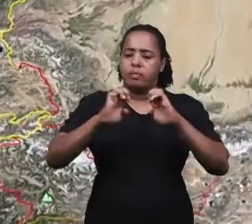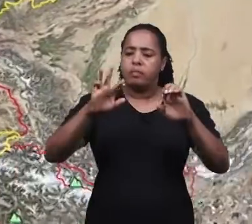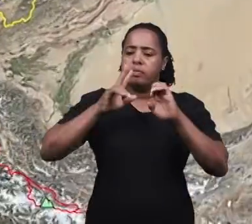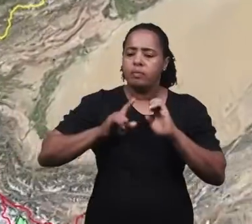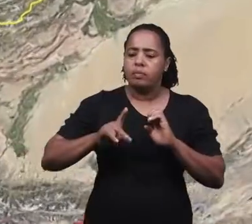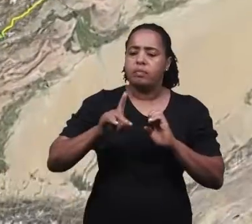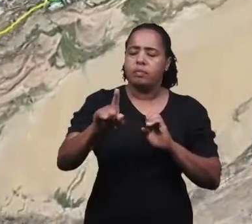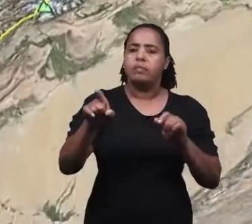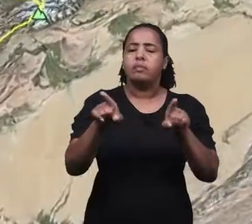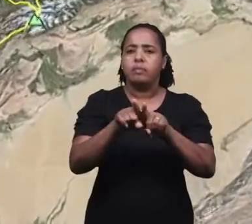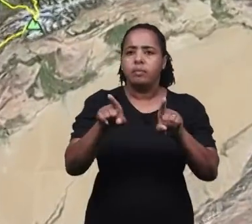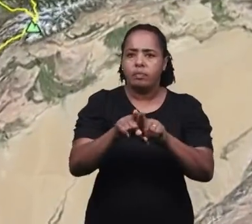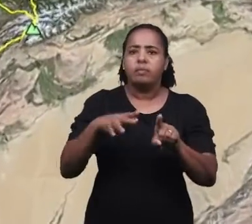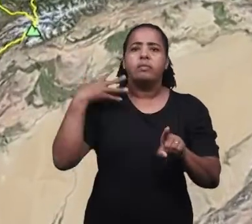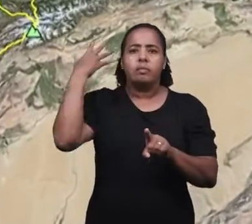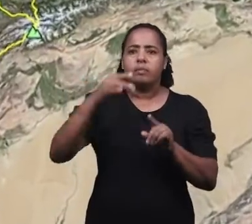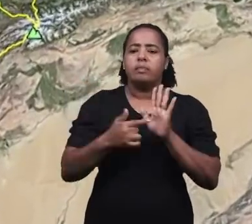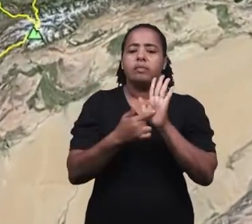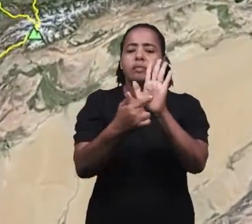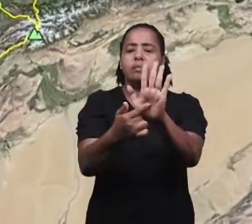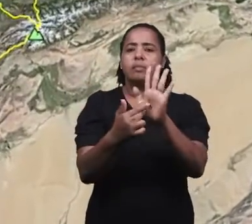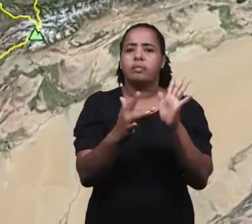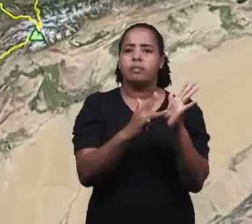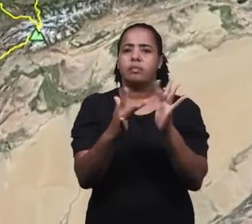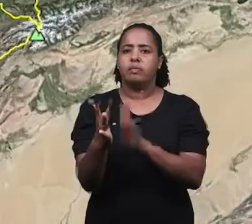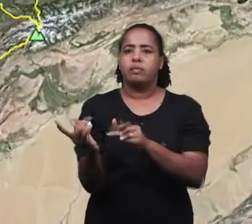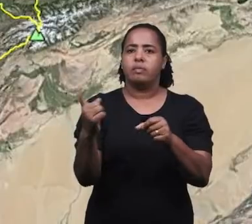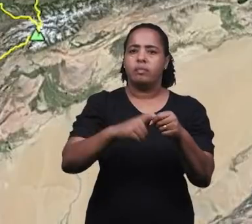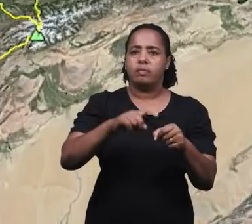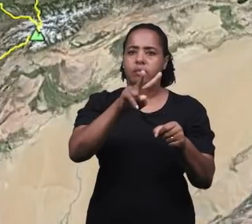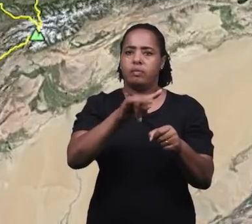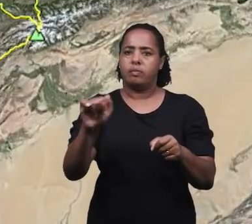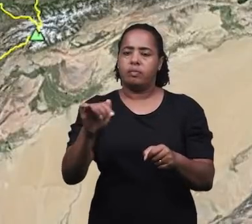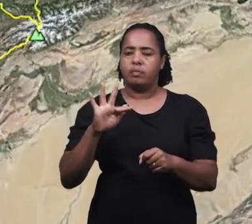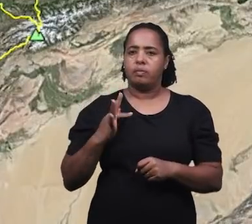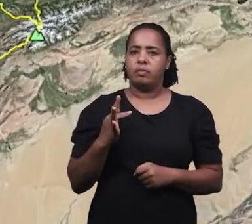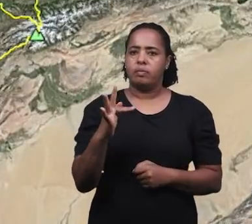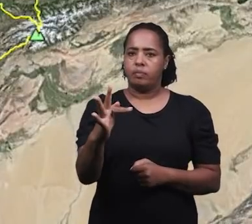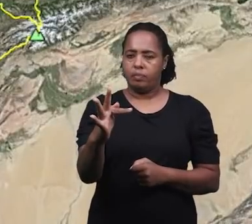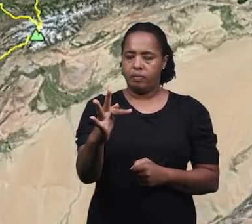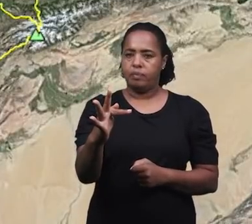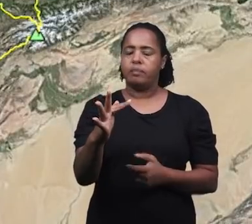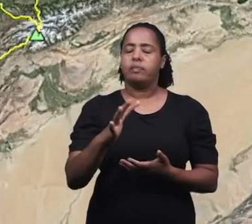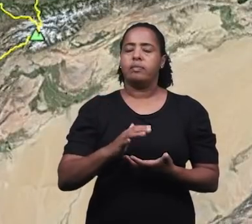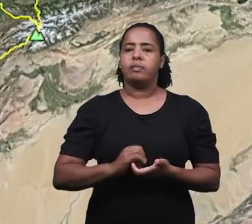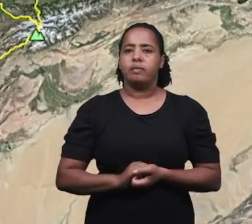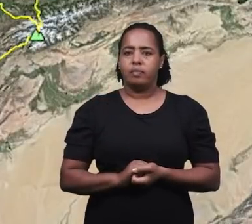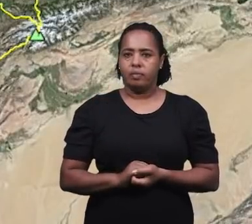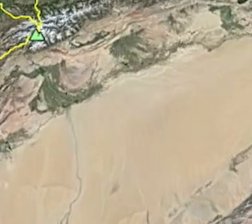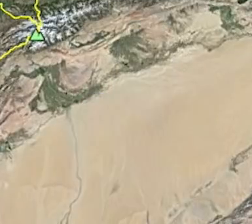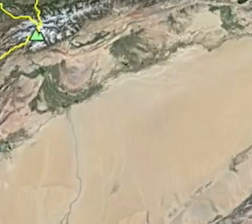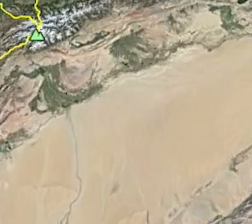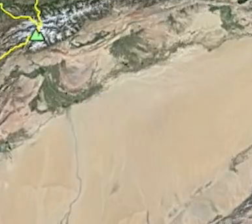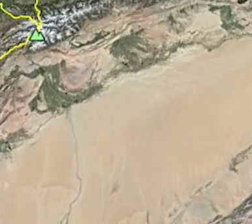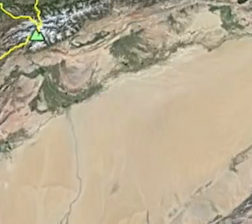pelo Evangelho eterno e pela mensagem da breve volta do Senhor Jesus.